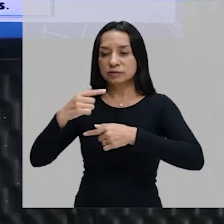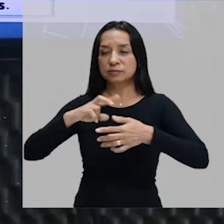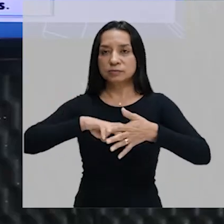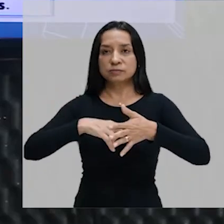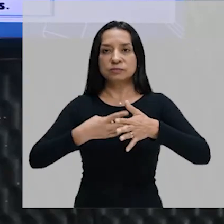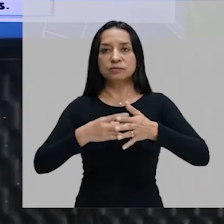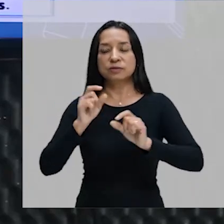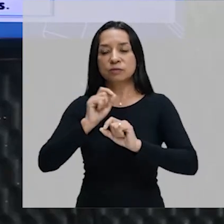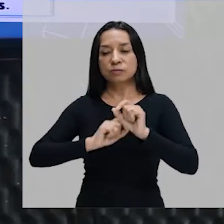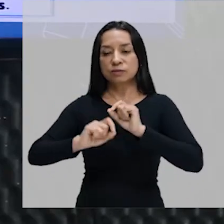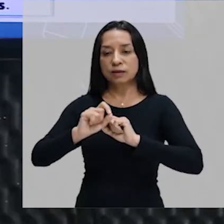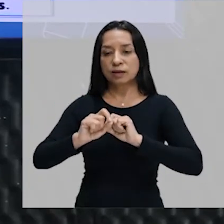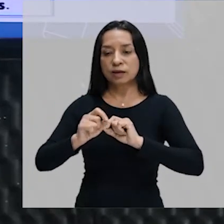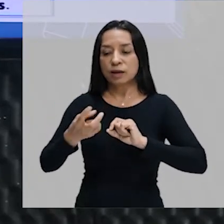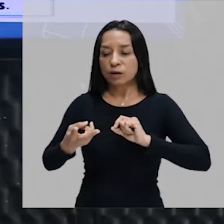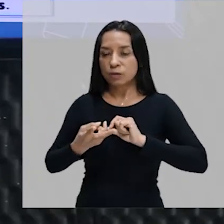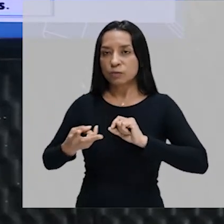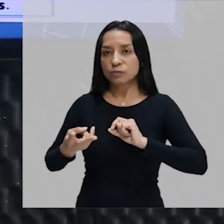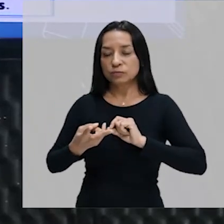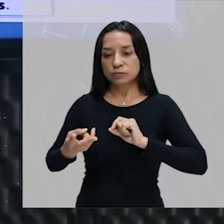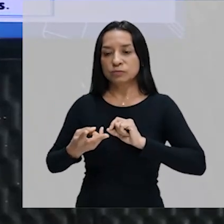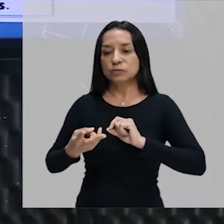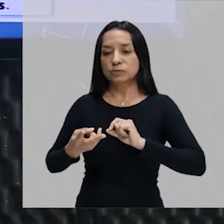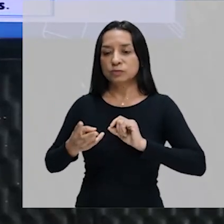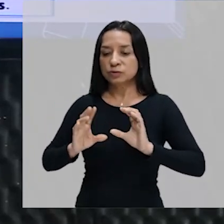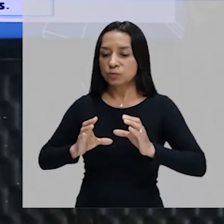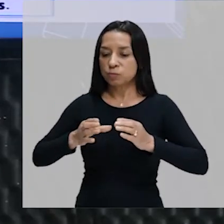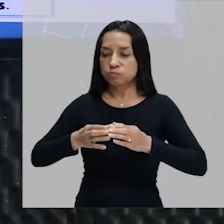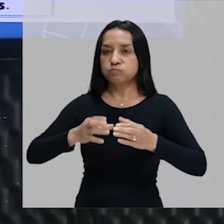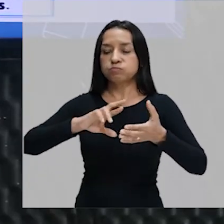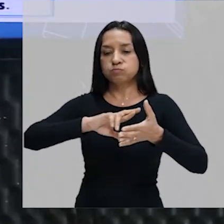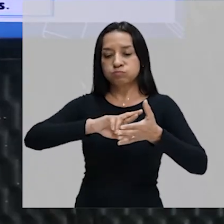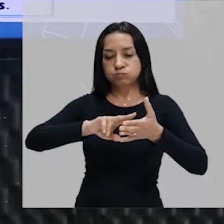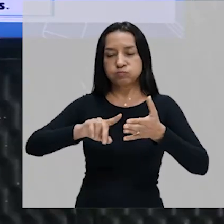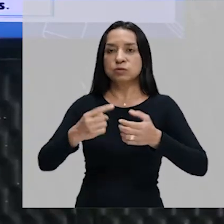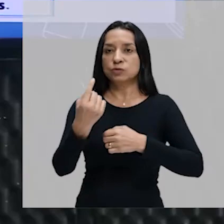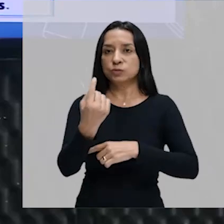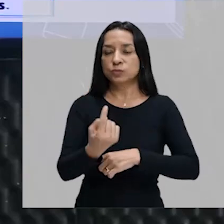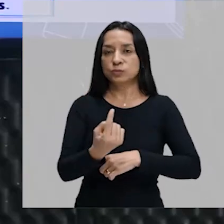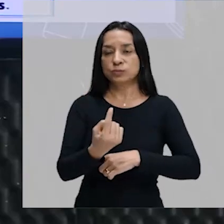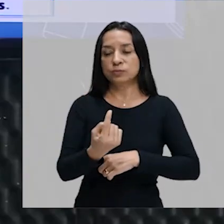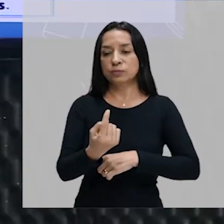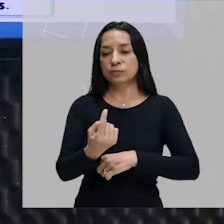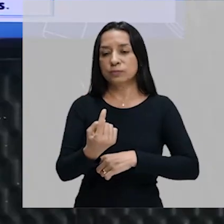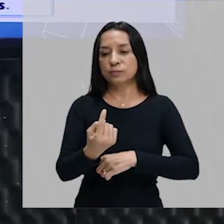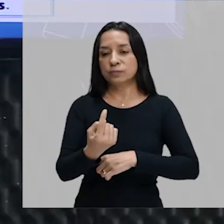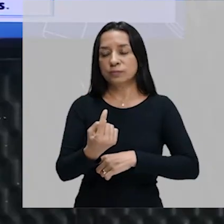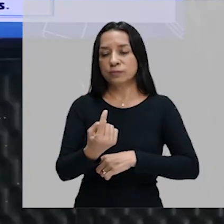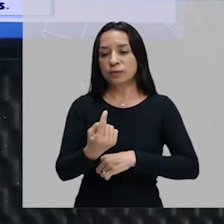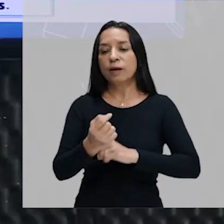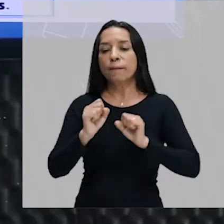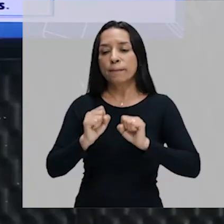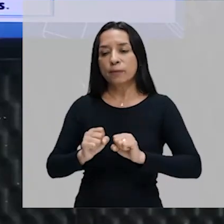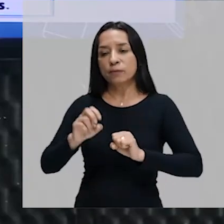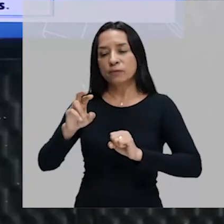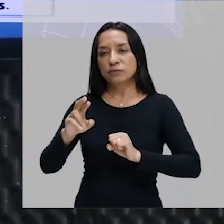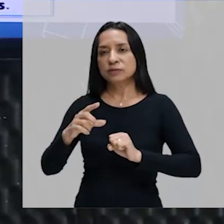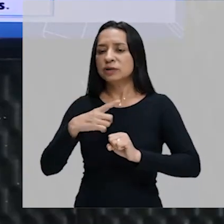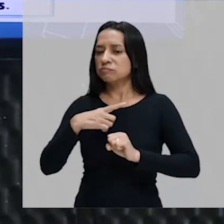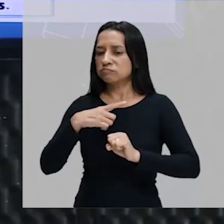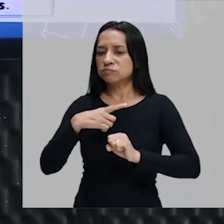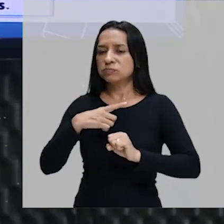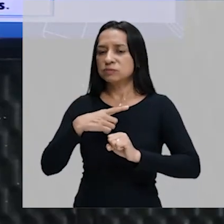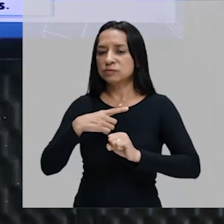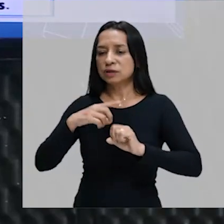dizer que ambos ainda são da mesma espécie. A diferença é que eles podem ser de raças diferentes, mas ainda